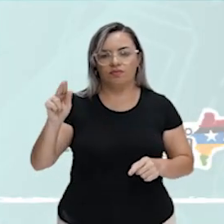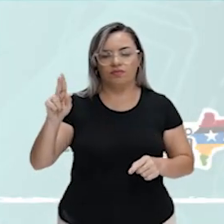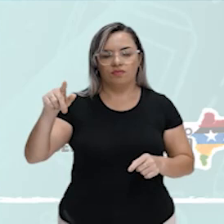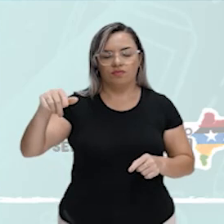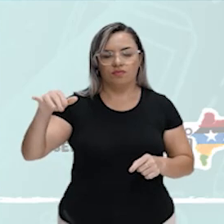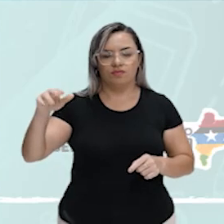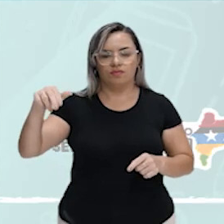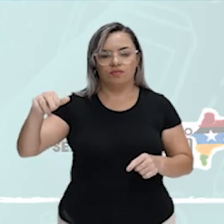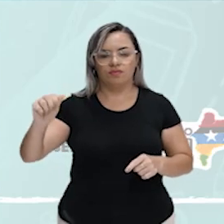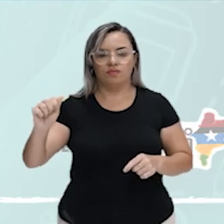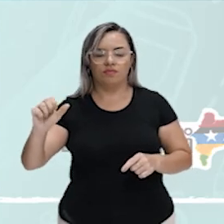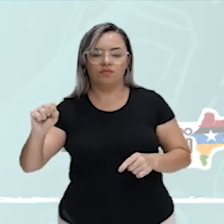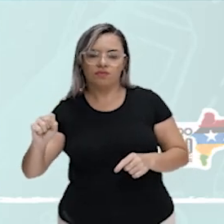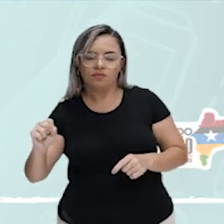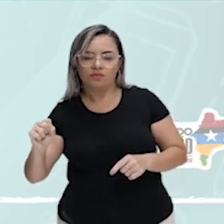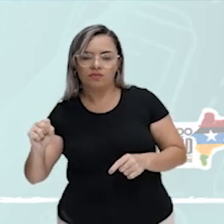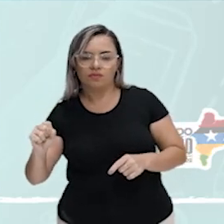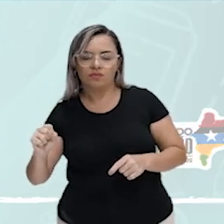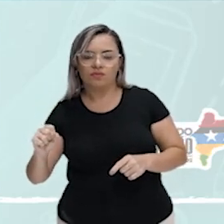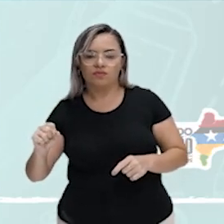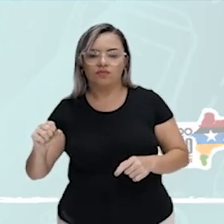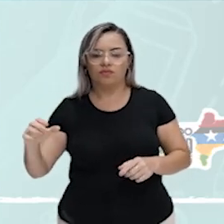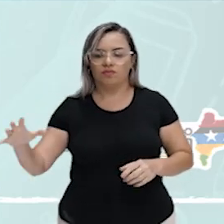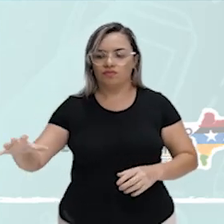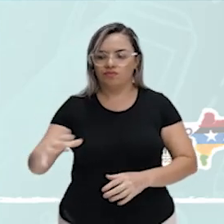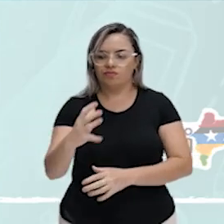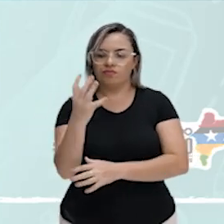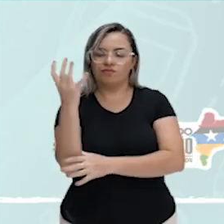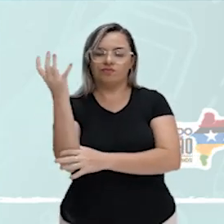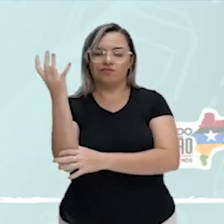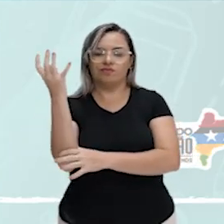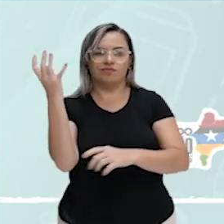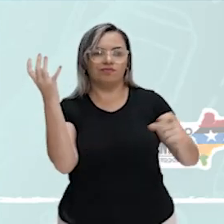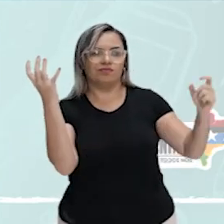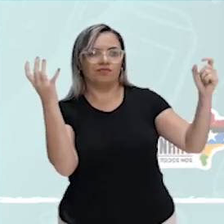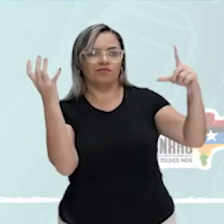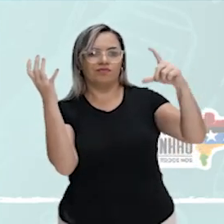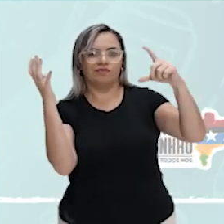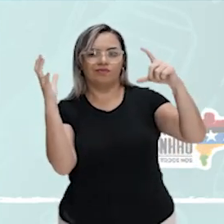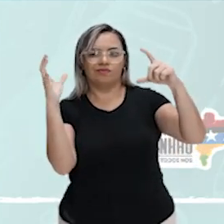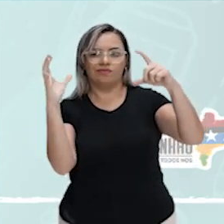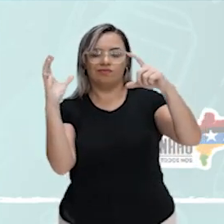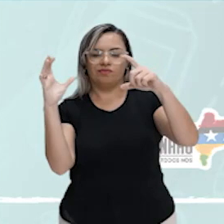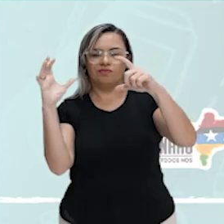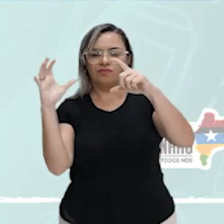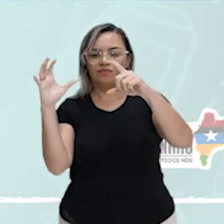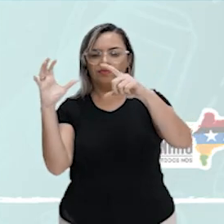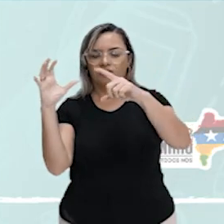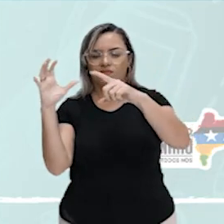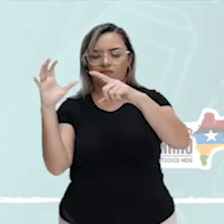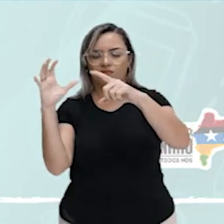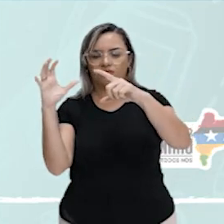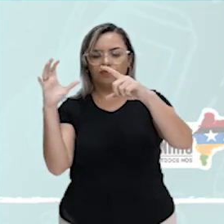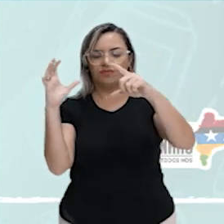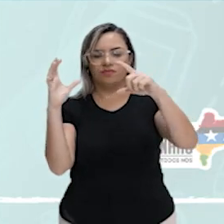está relacionada com o tropismo, a atração. Como assim? Ó? Você coloca uma fonte luminosa, essa fonte luminosa faz